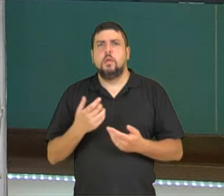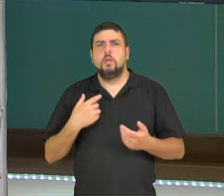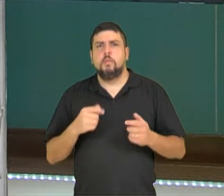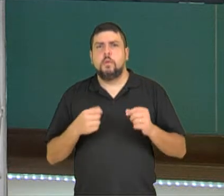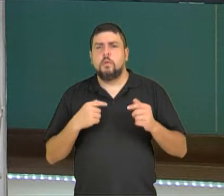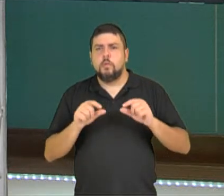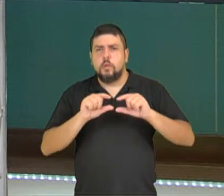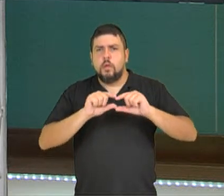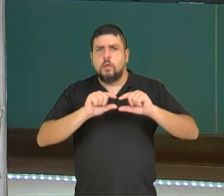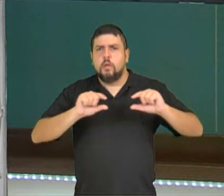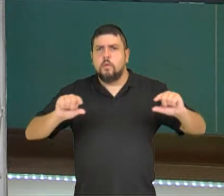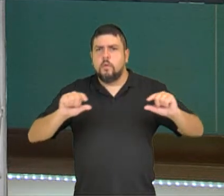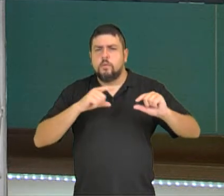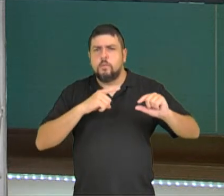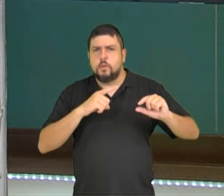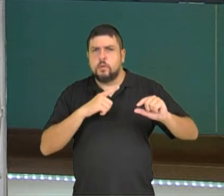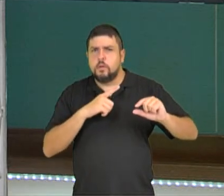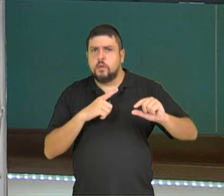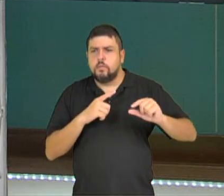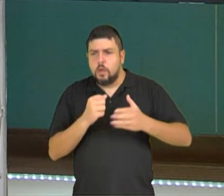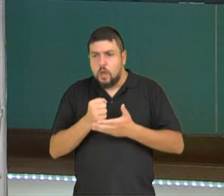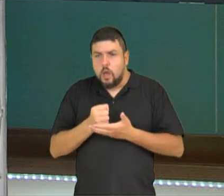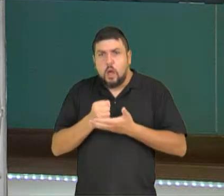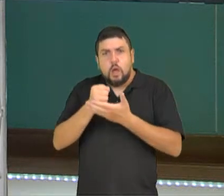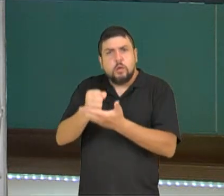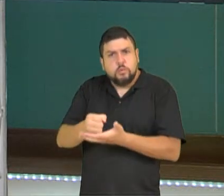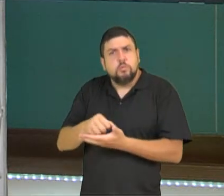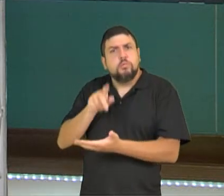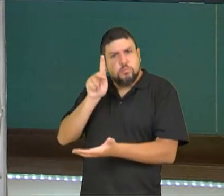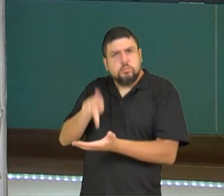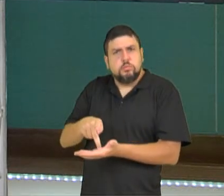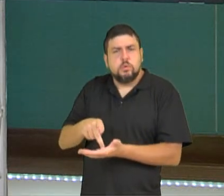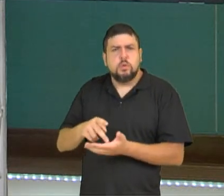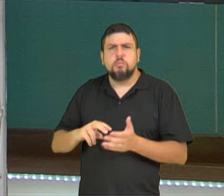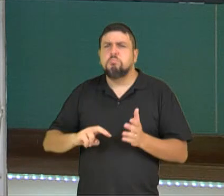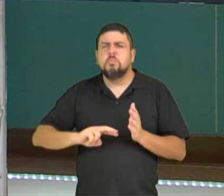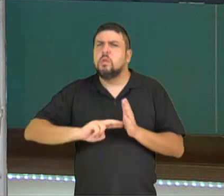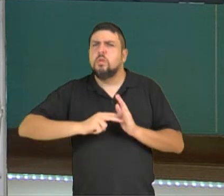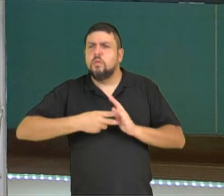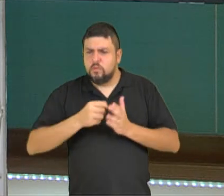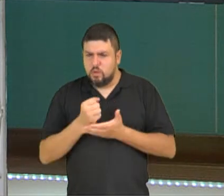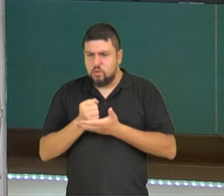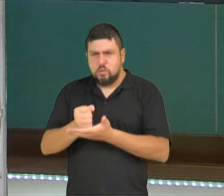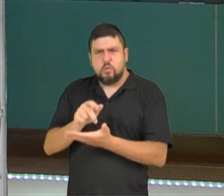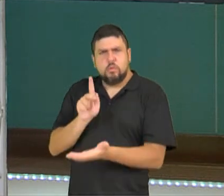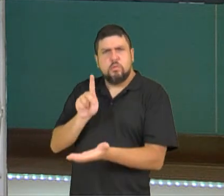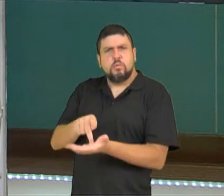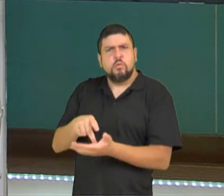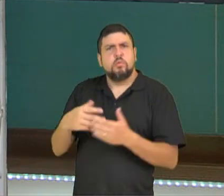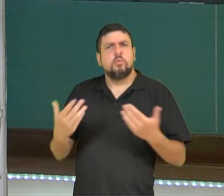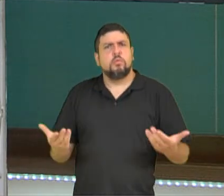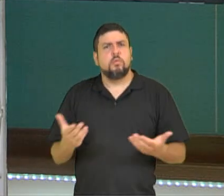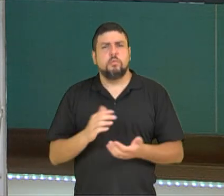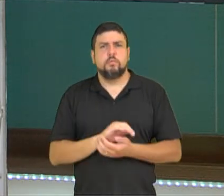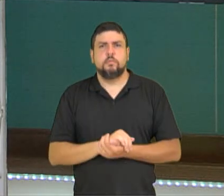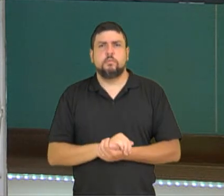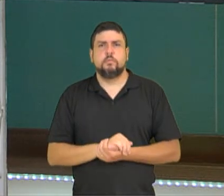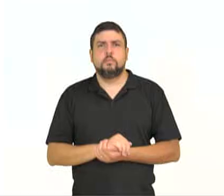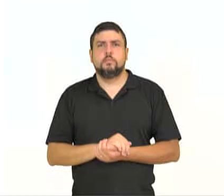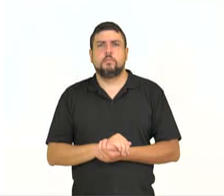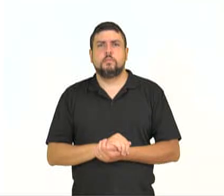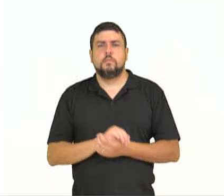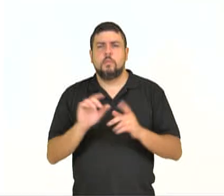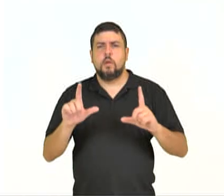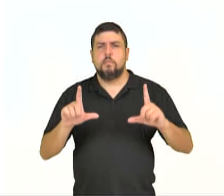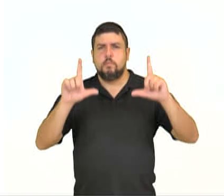promove esse cartaz, temos enunciado ajude de verdade. O que é ajudar de verdade? O cartaz sugere